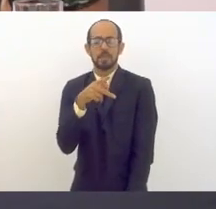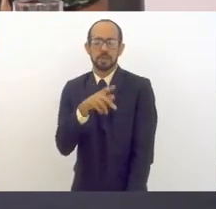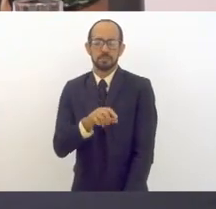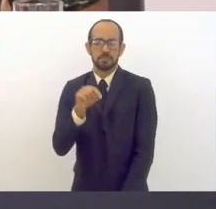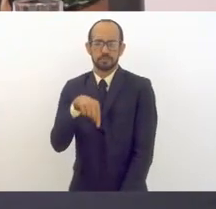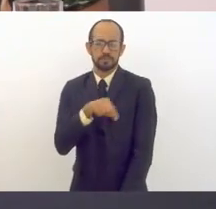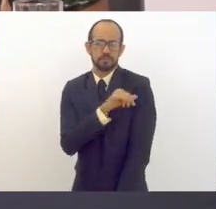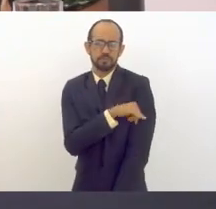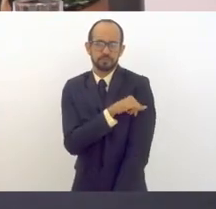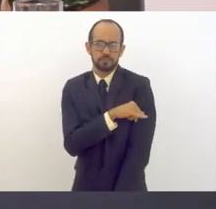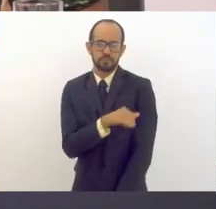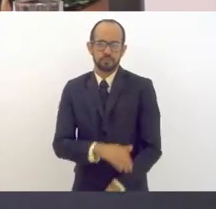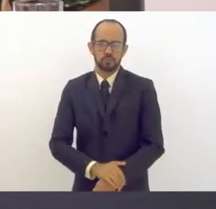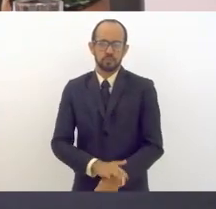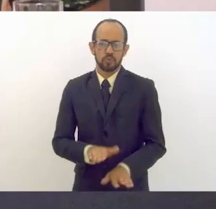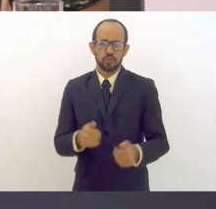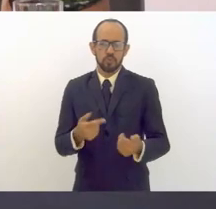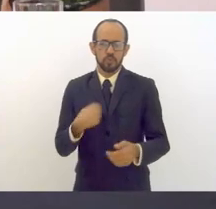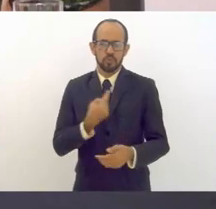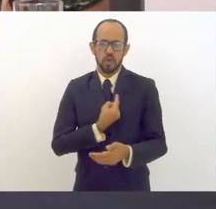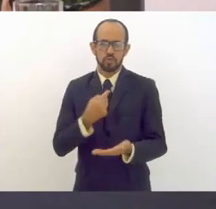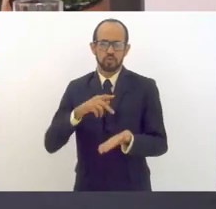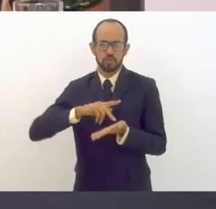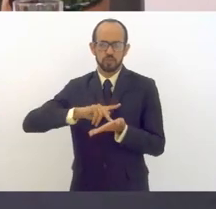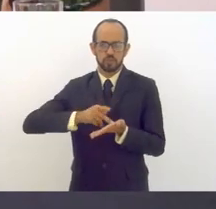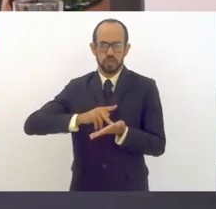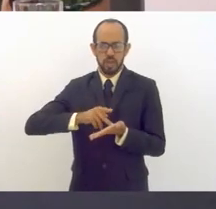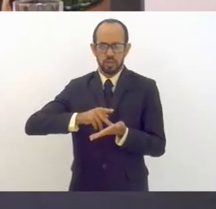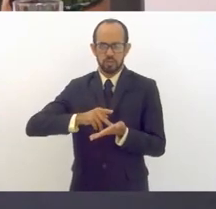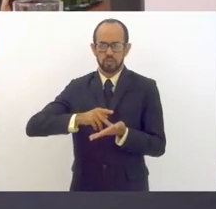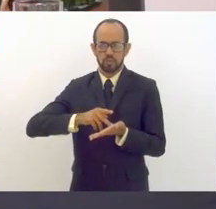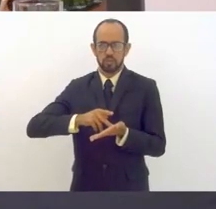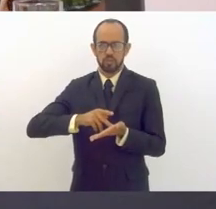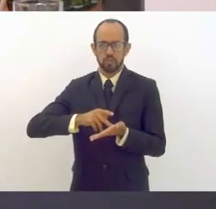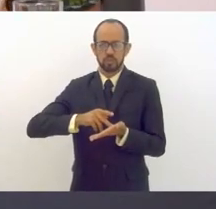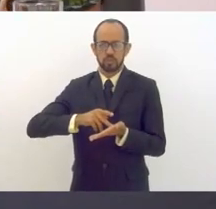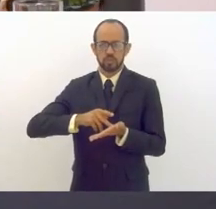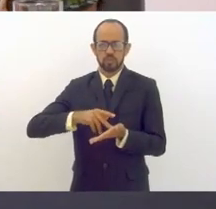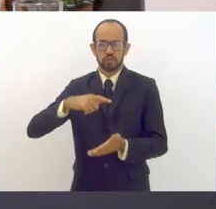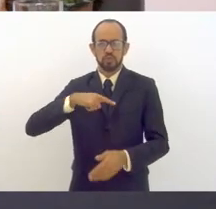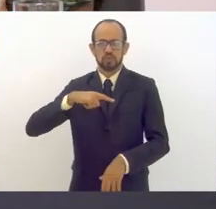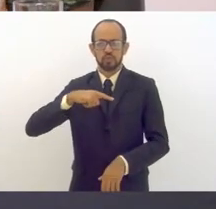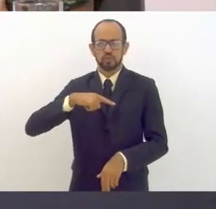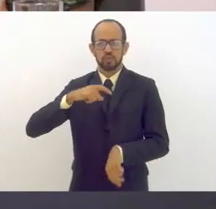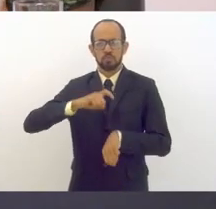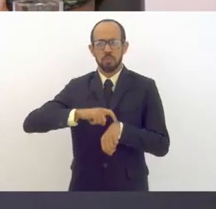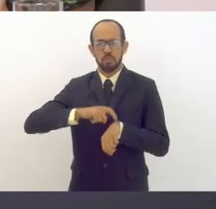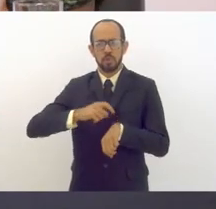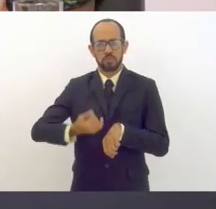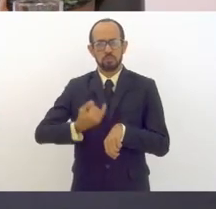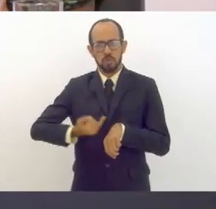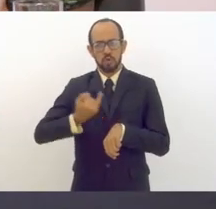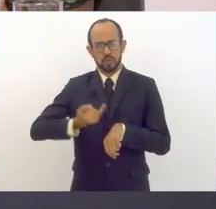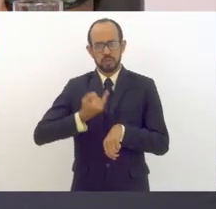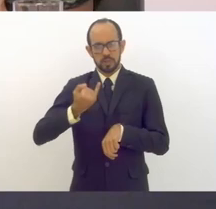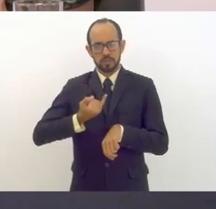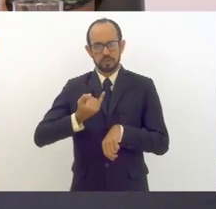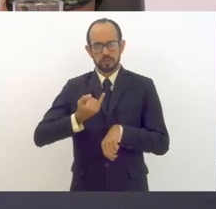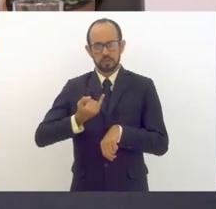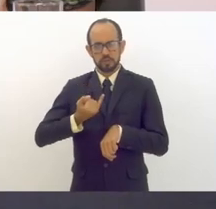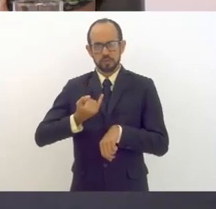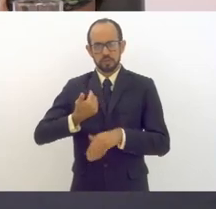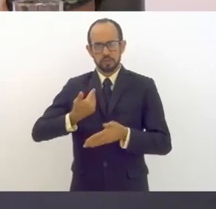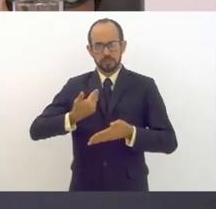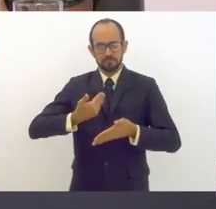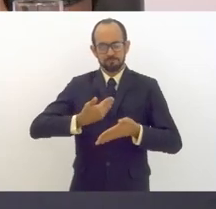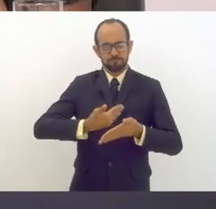pública no nosso sindicato, nós estávamos num momento importante no nosso país, às vésperas do segundo turno,